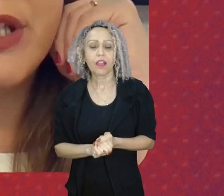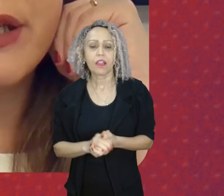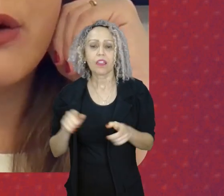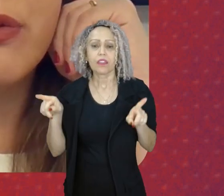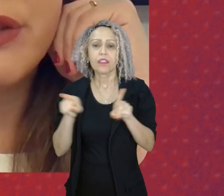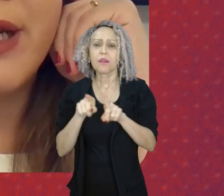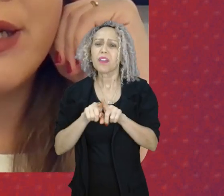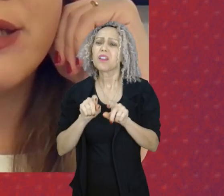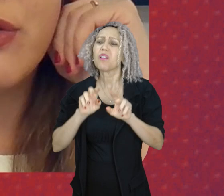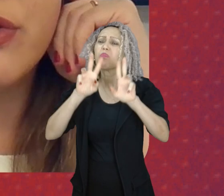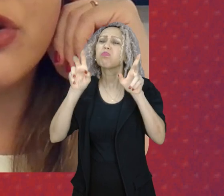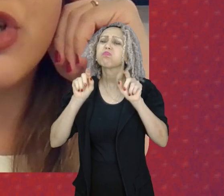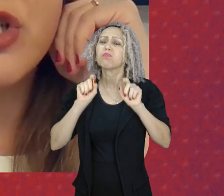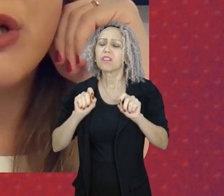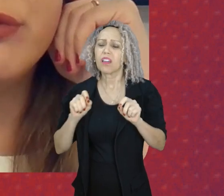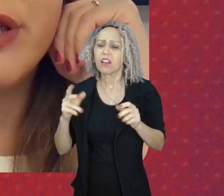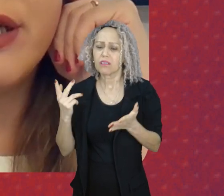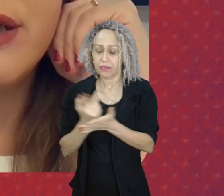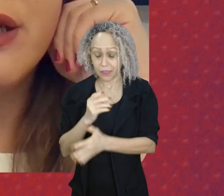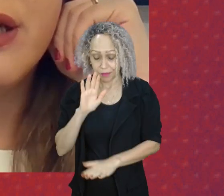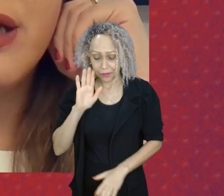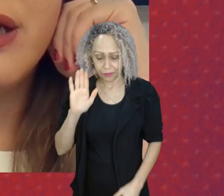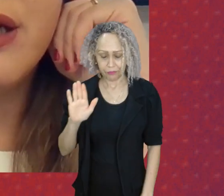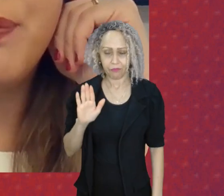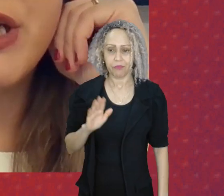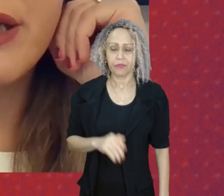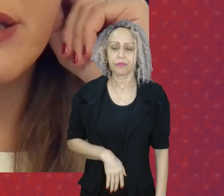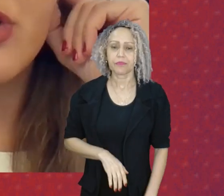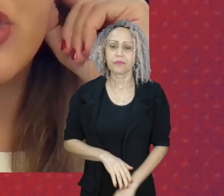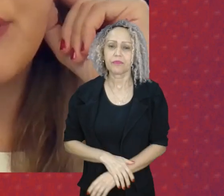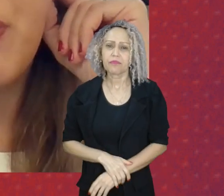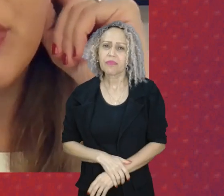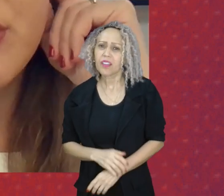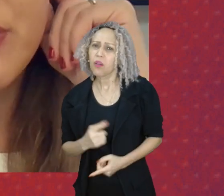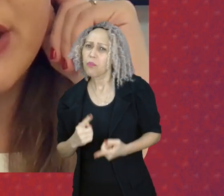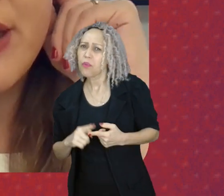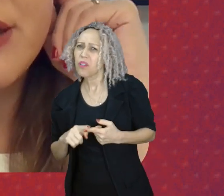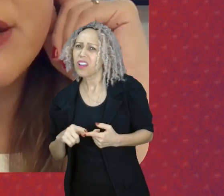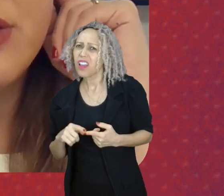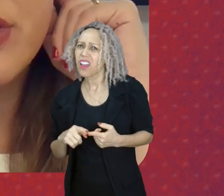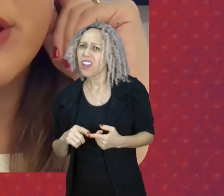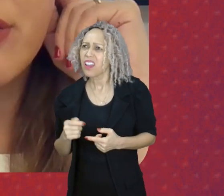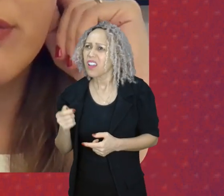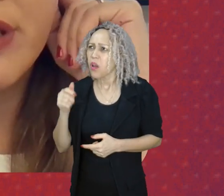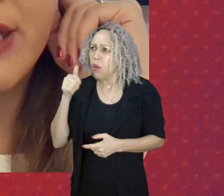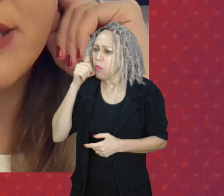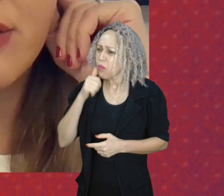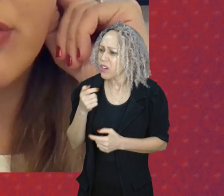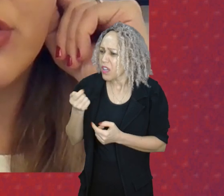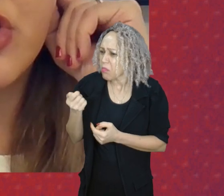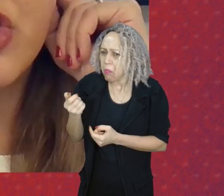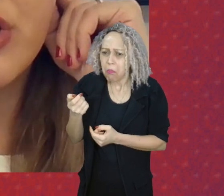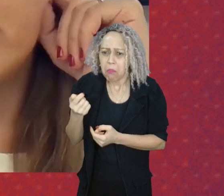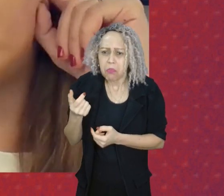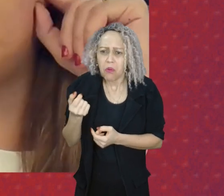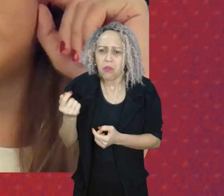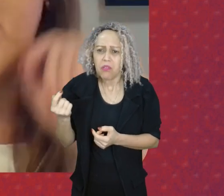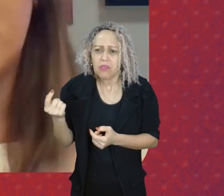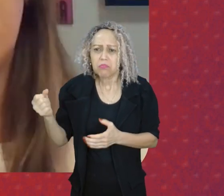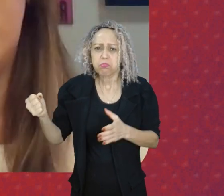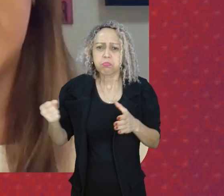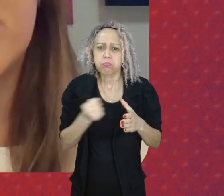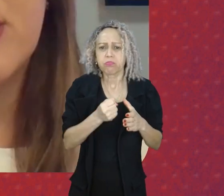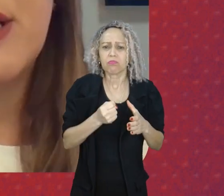sobre o que acontece quando a gente não tem, por que a gente tem poucas mulheres e o que acontece quando a gente não